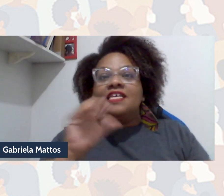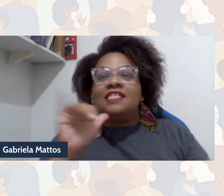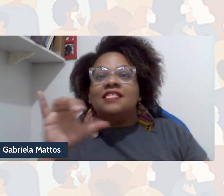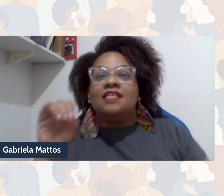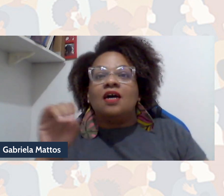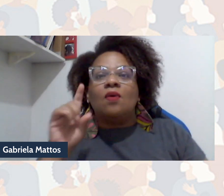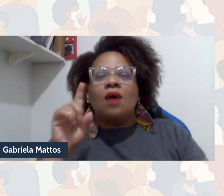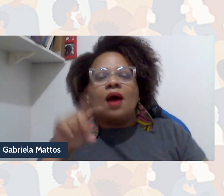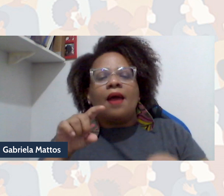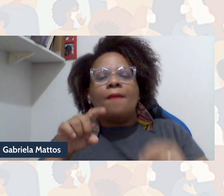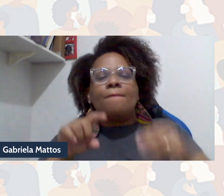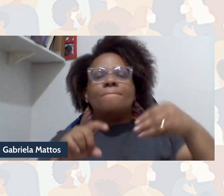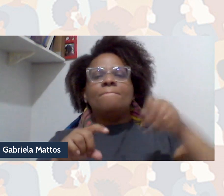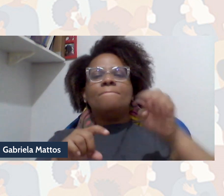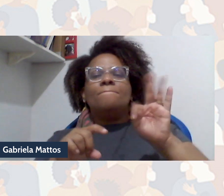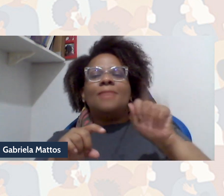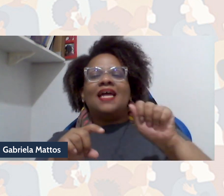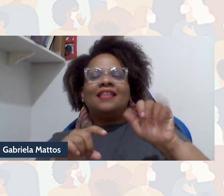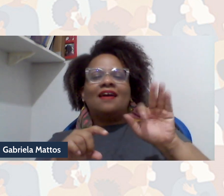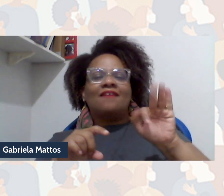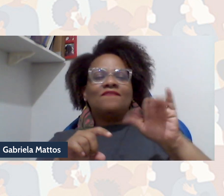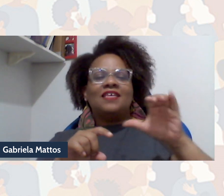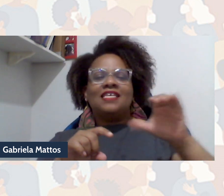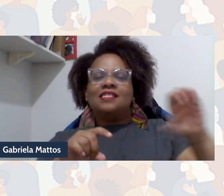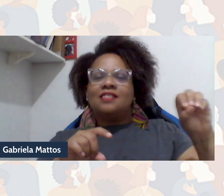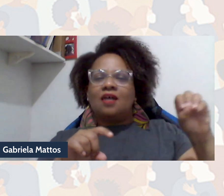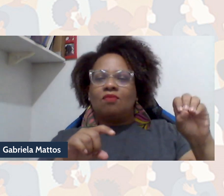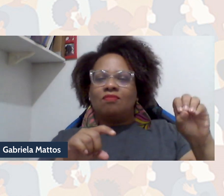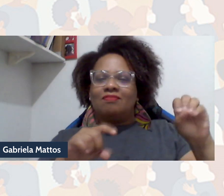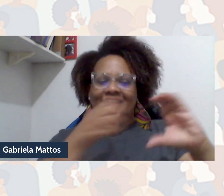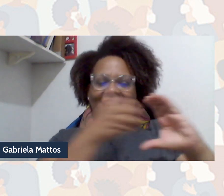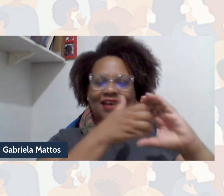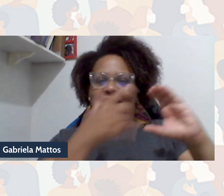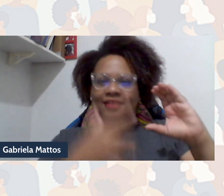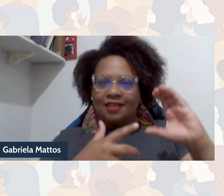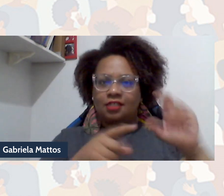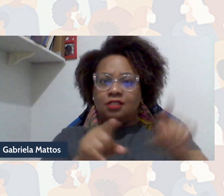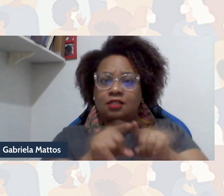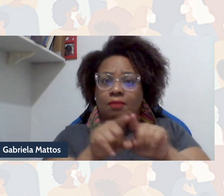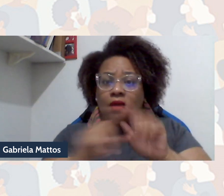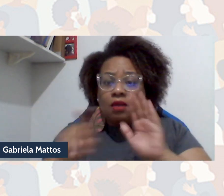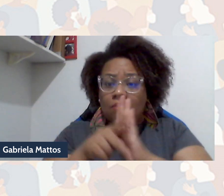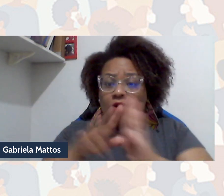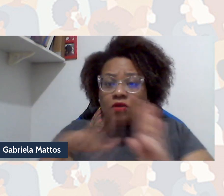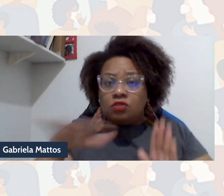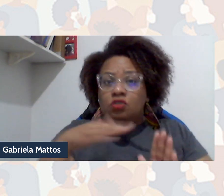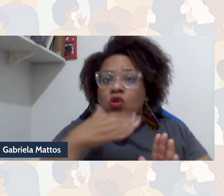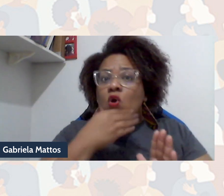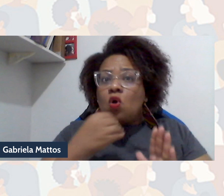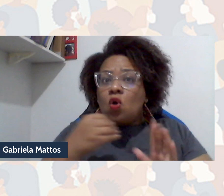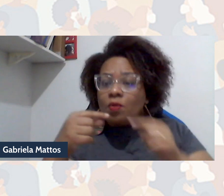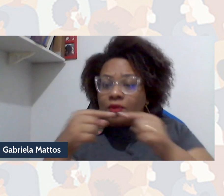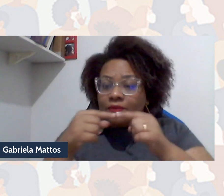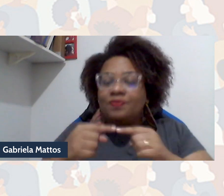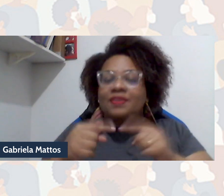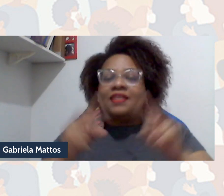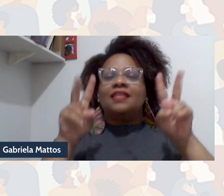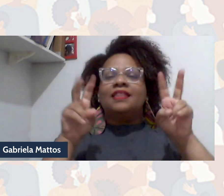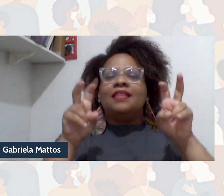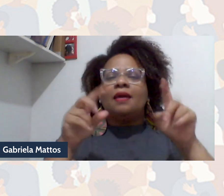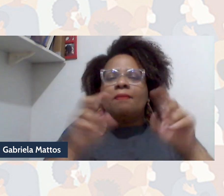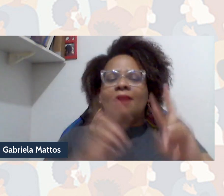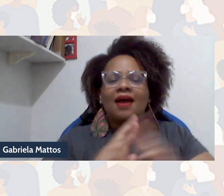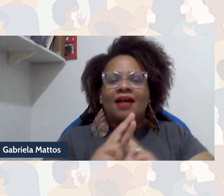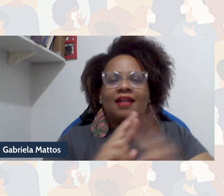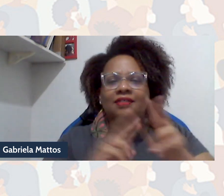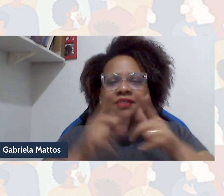metaficção. E porque as distopias canônicas e masculinas têm como temas a relação com a linguagem, que representa outras formas de